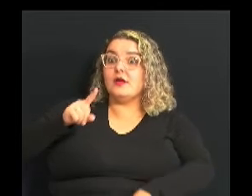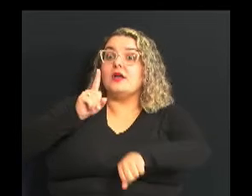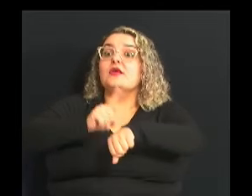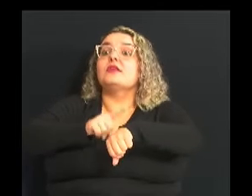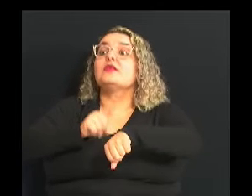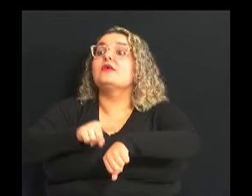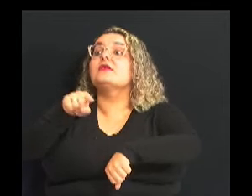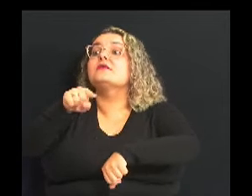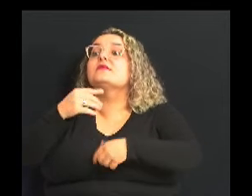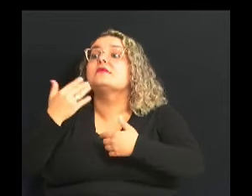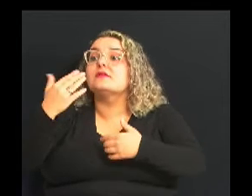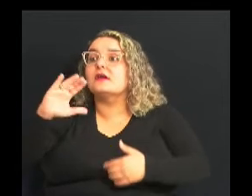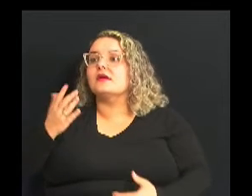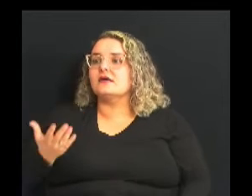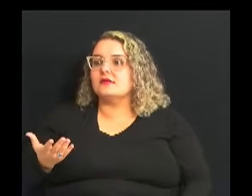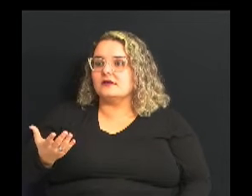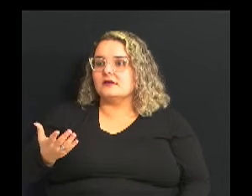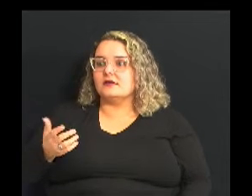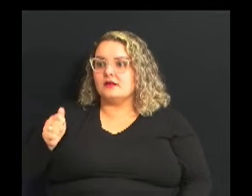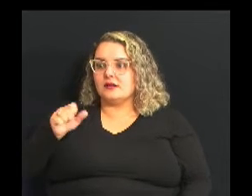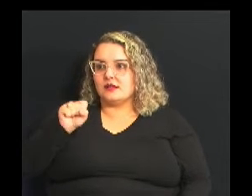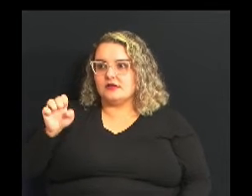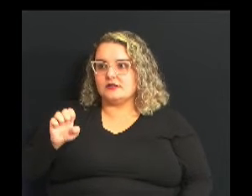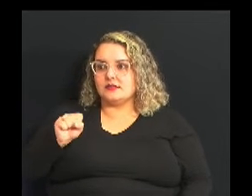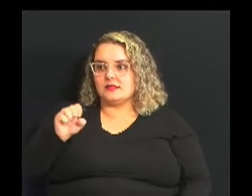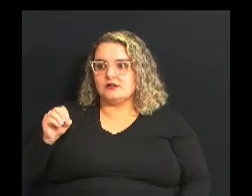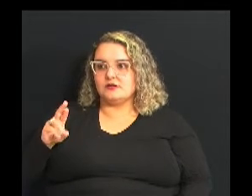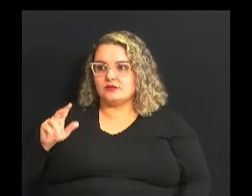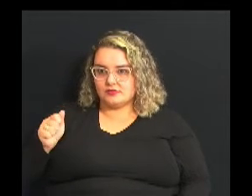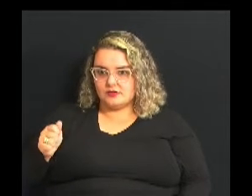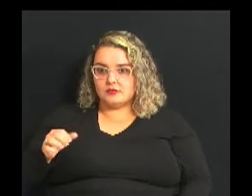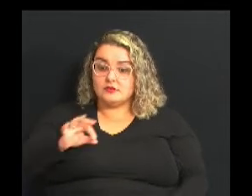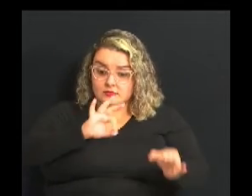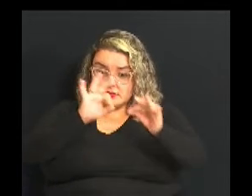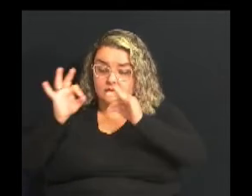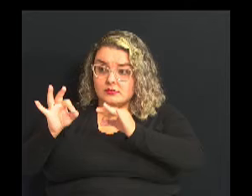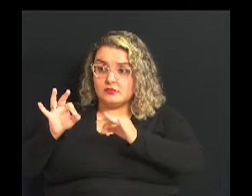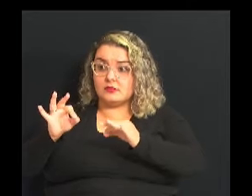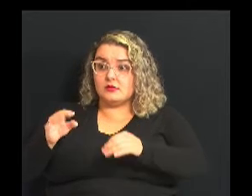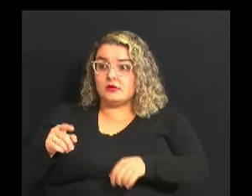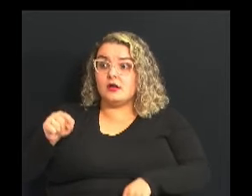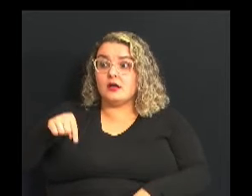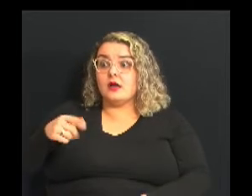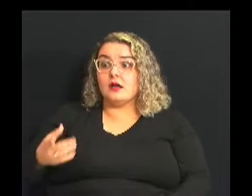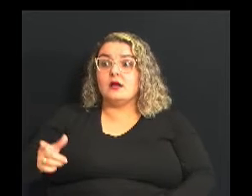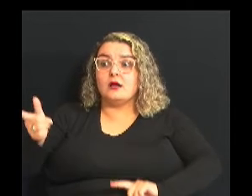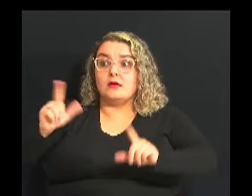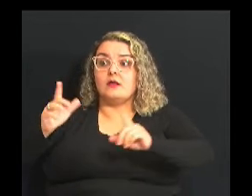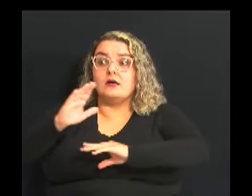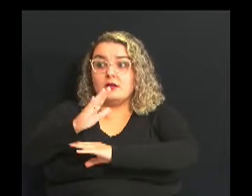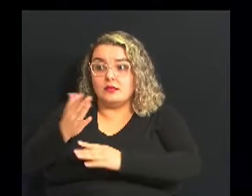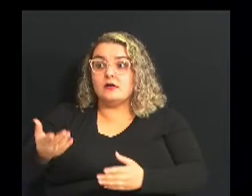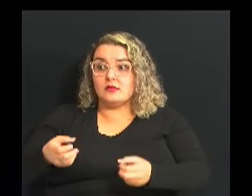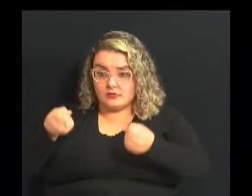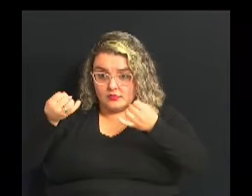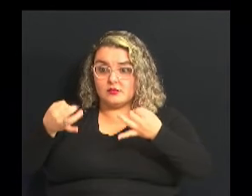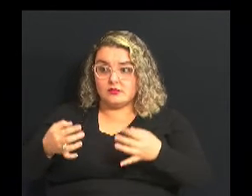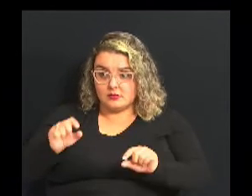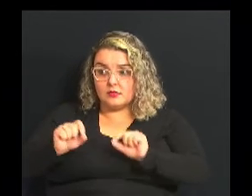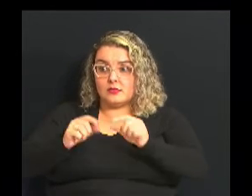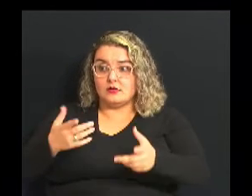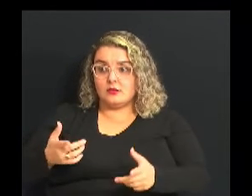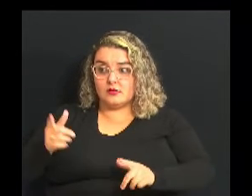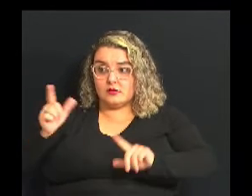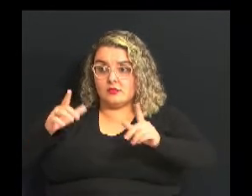ar? A assessora de imprensa que estava do lado acompanhando do entrevistado falou, aqui é a TV Câmara, começou a explicar o que era a TV